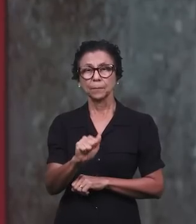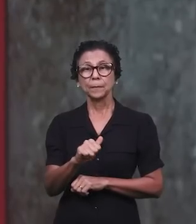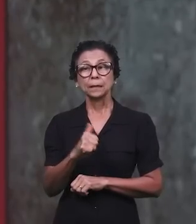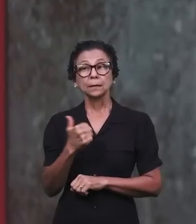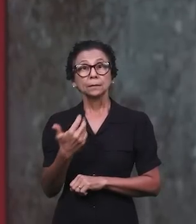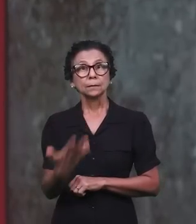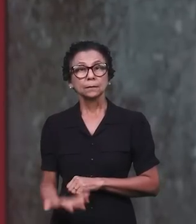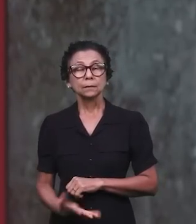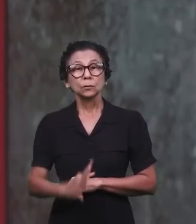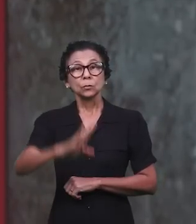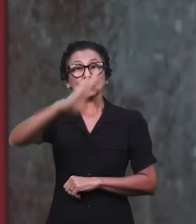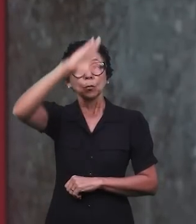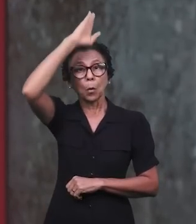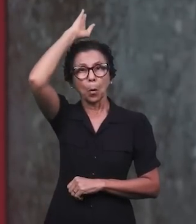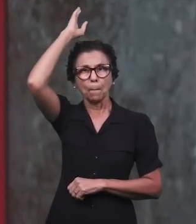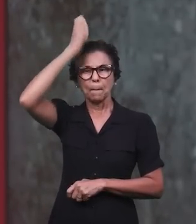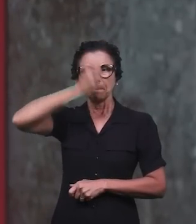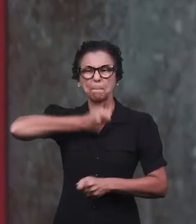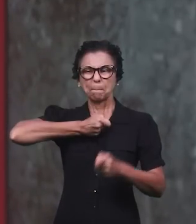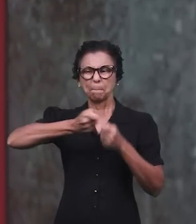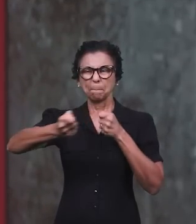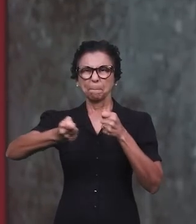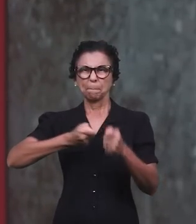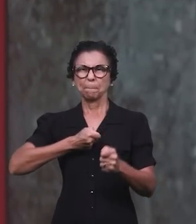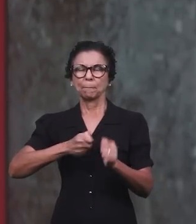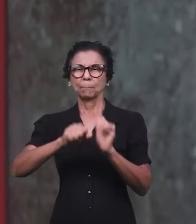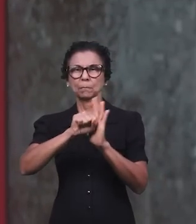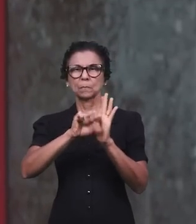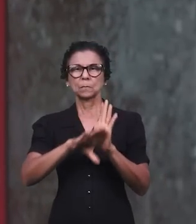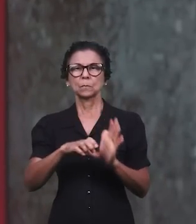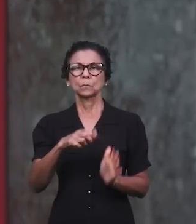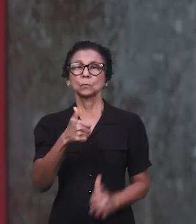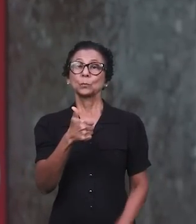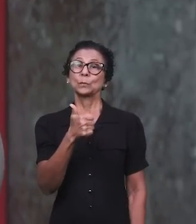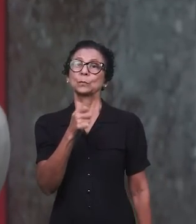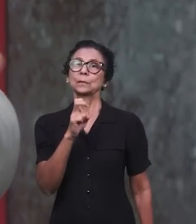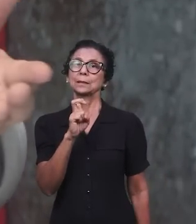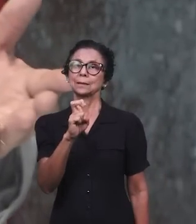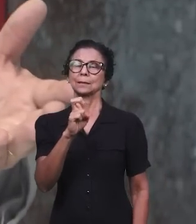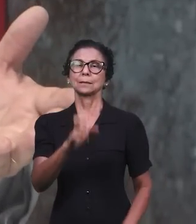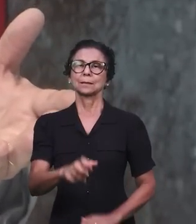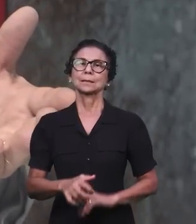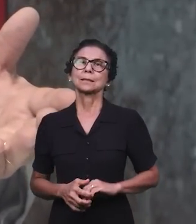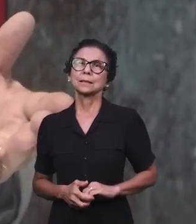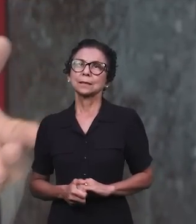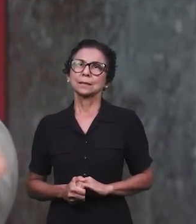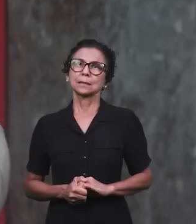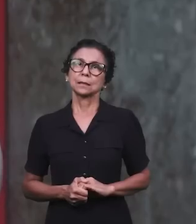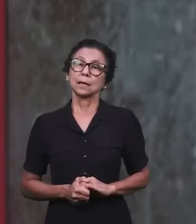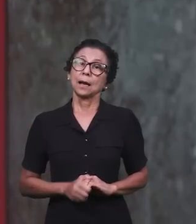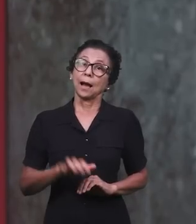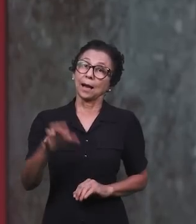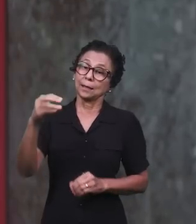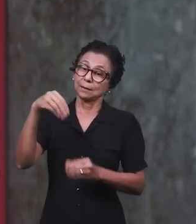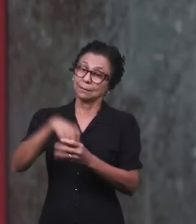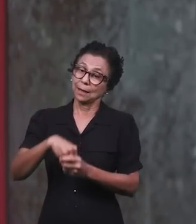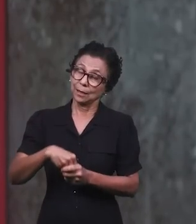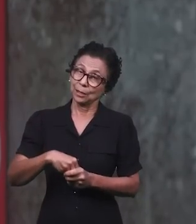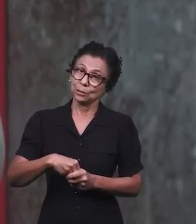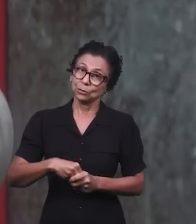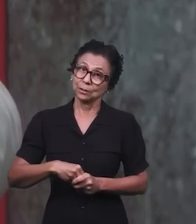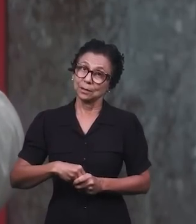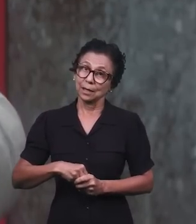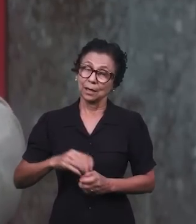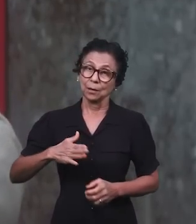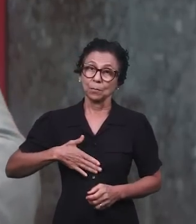Otomano domina essa região, ali no século XV. E os turcos são muçulmanos, não são árabes etnicamente,